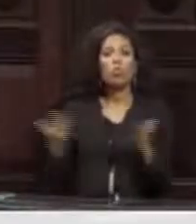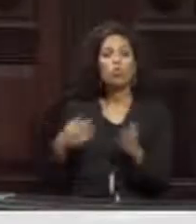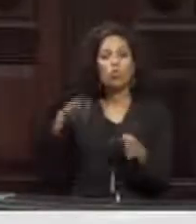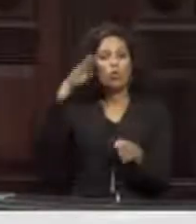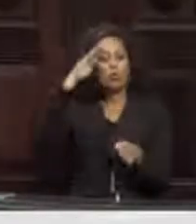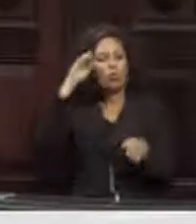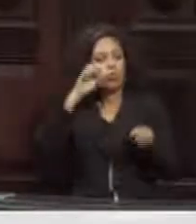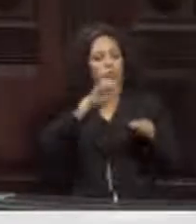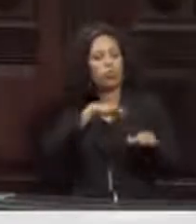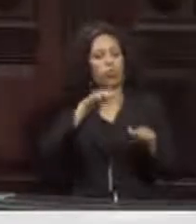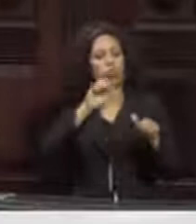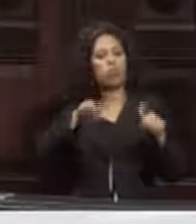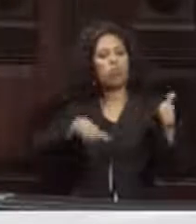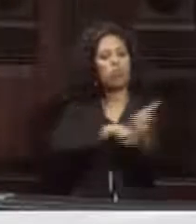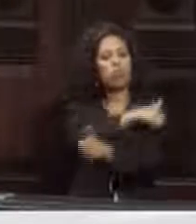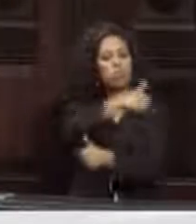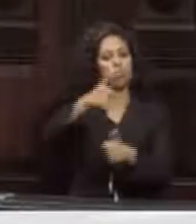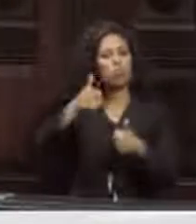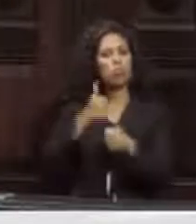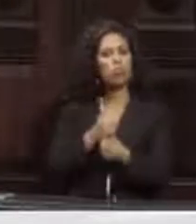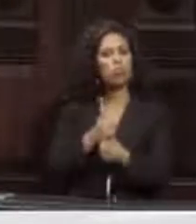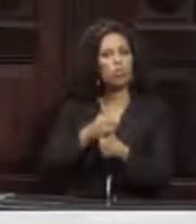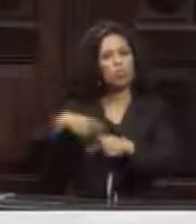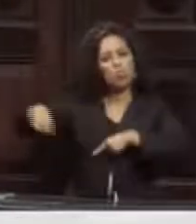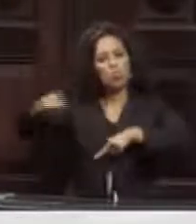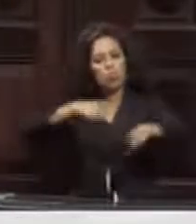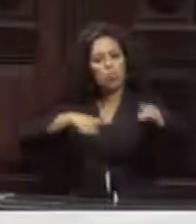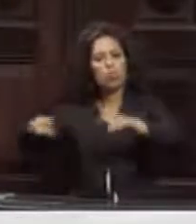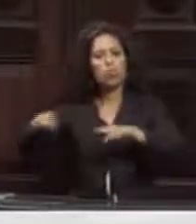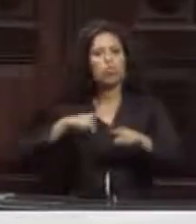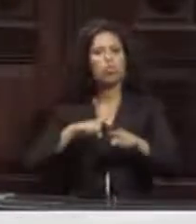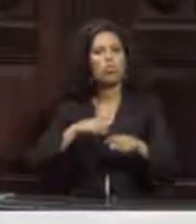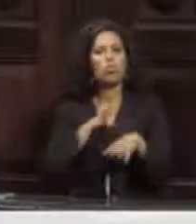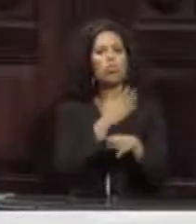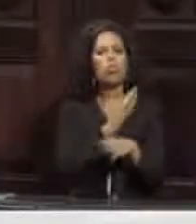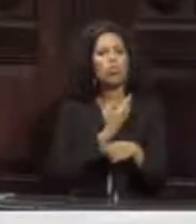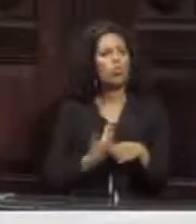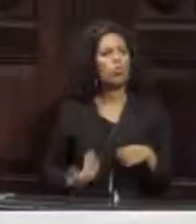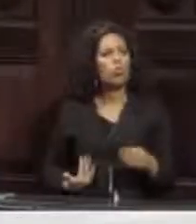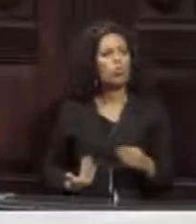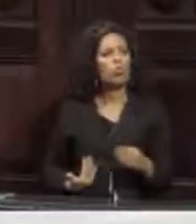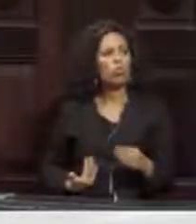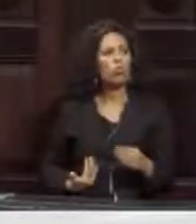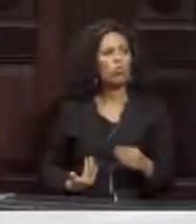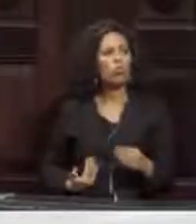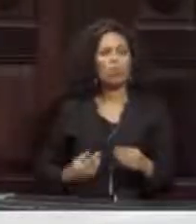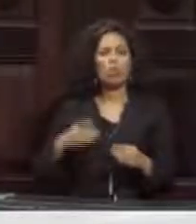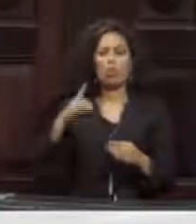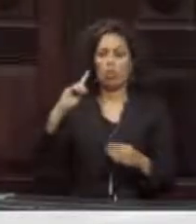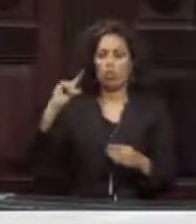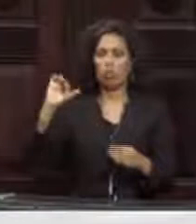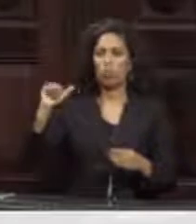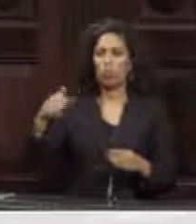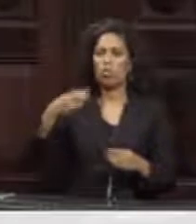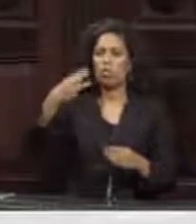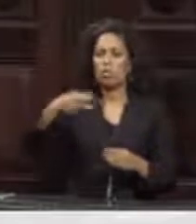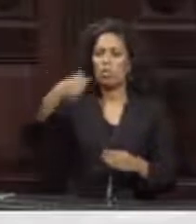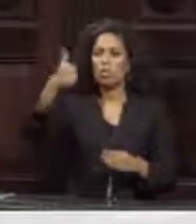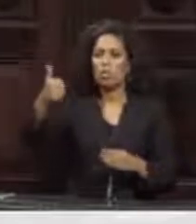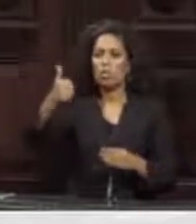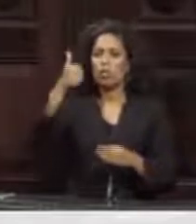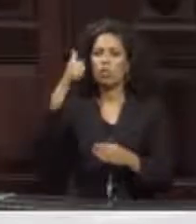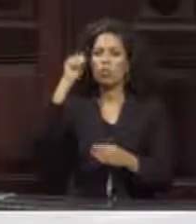da segurança, e para um governo que, ao término de 31 de dezembro, por